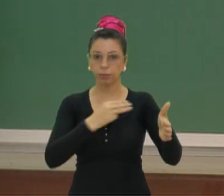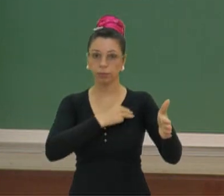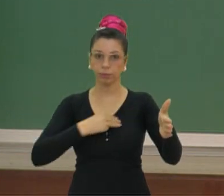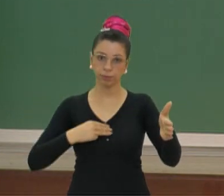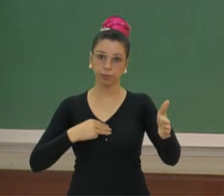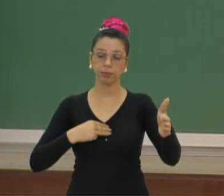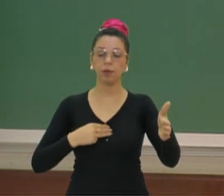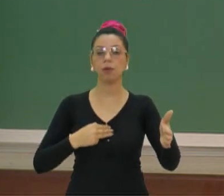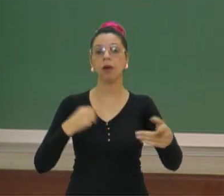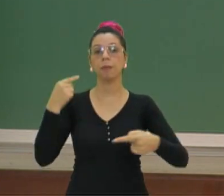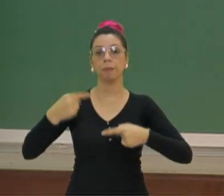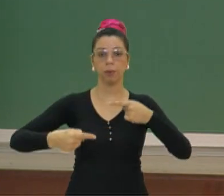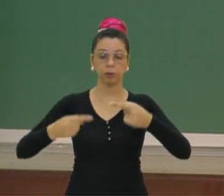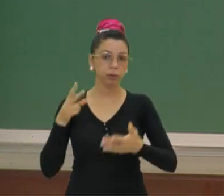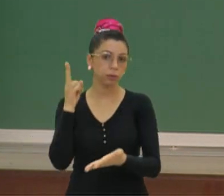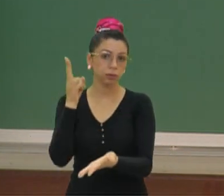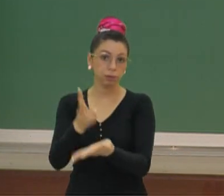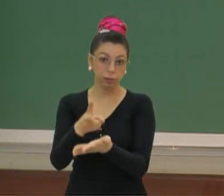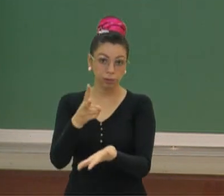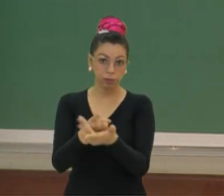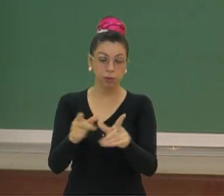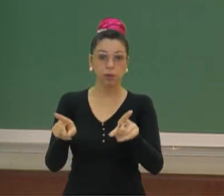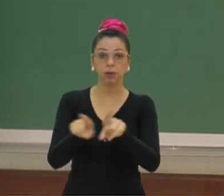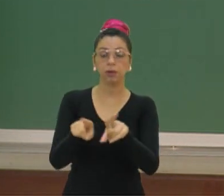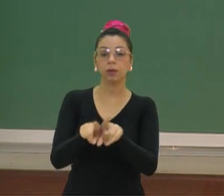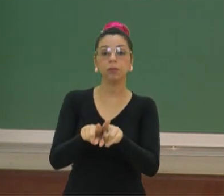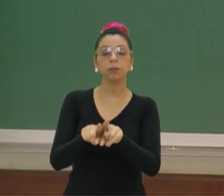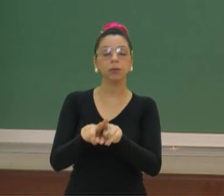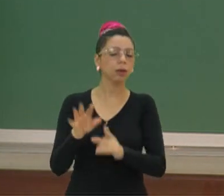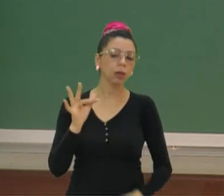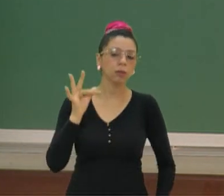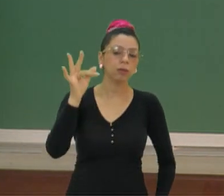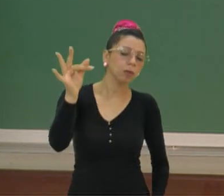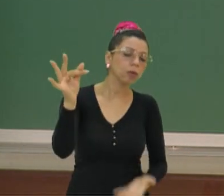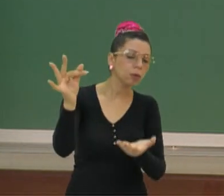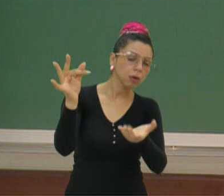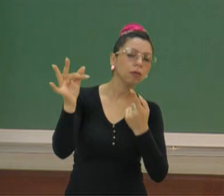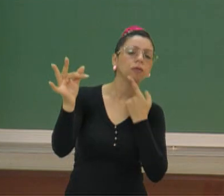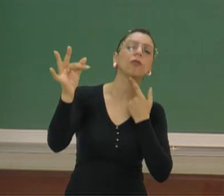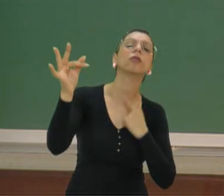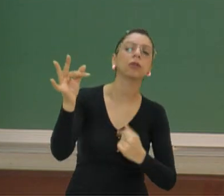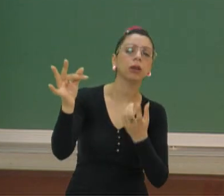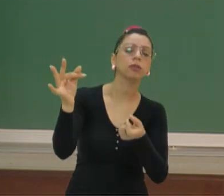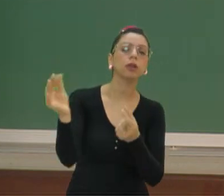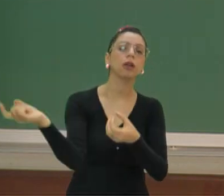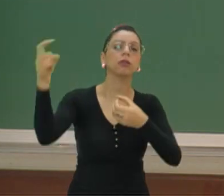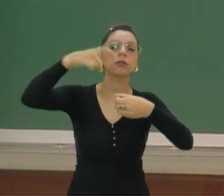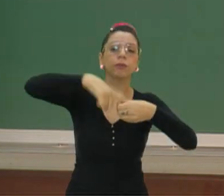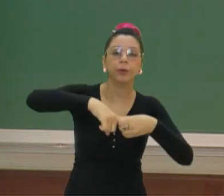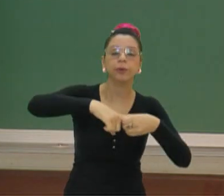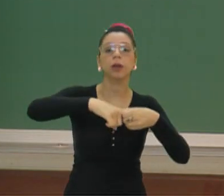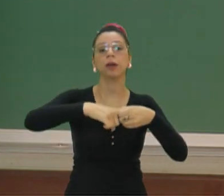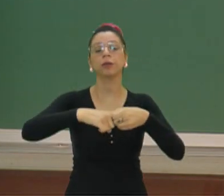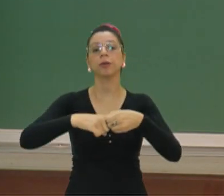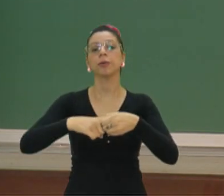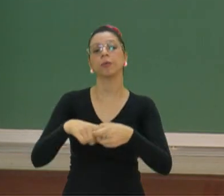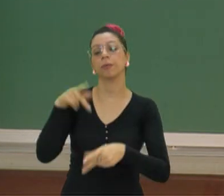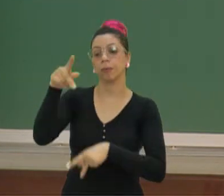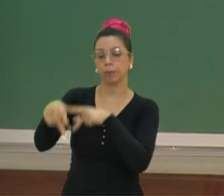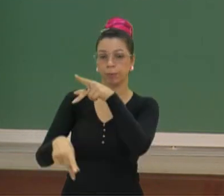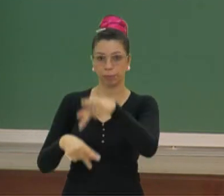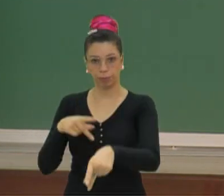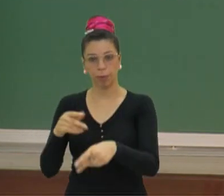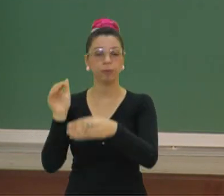então, a política, e ele também não deixa suas pretensões de retomar o poder. Como ele dizia, voltarei nos braços do povo, né? Ou seja, por